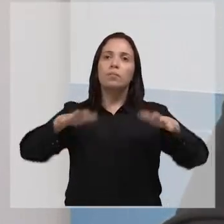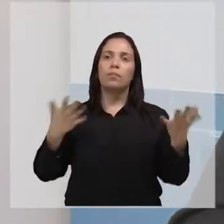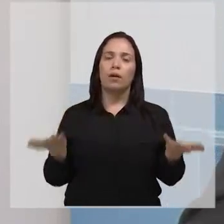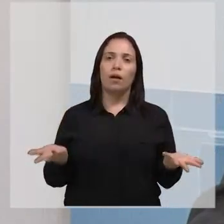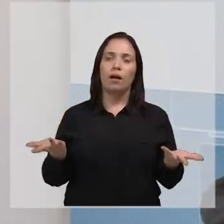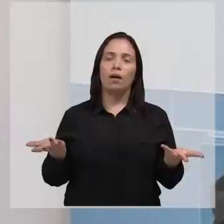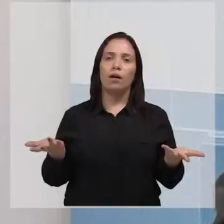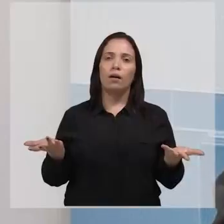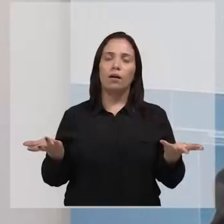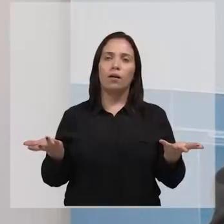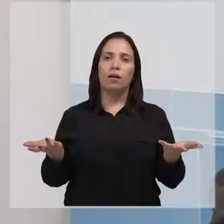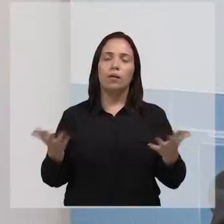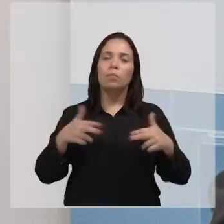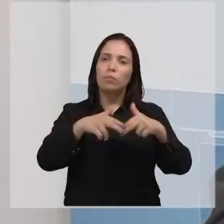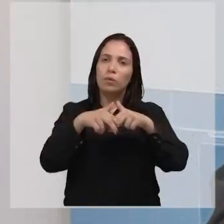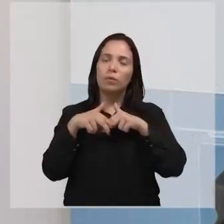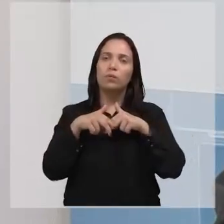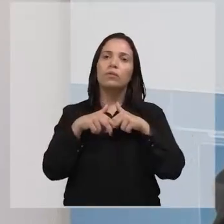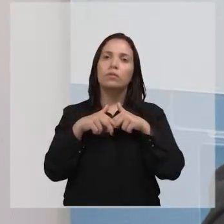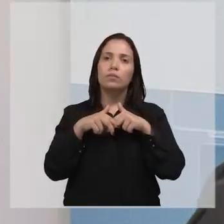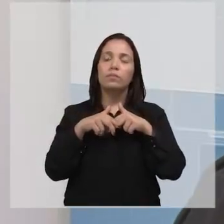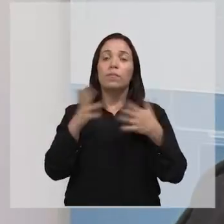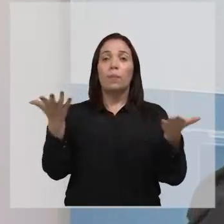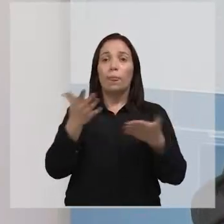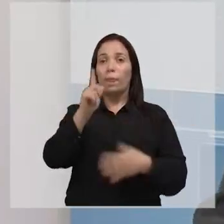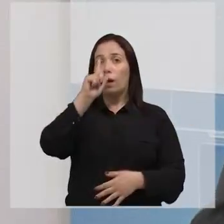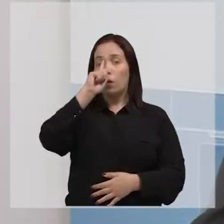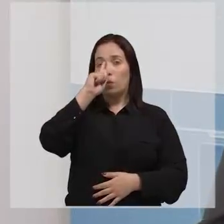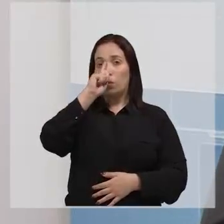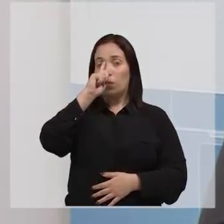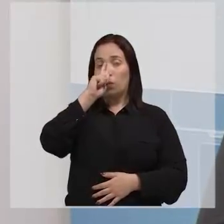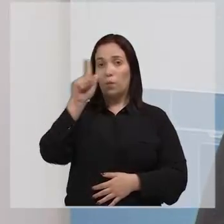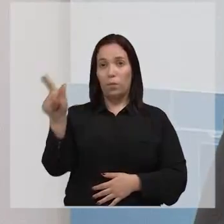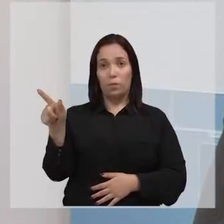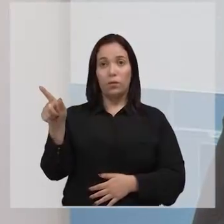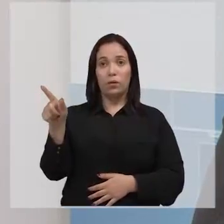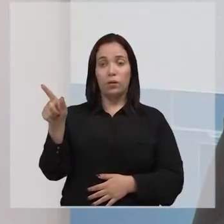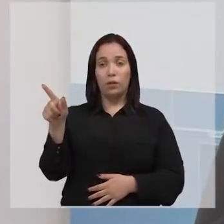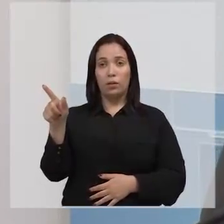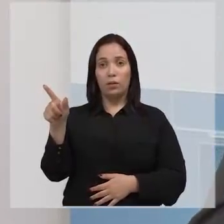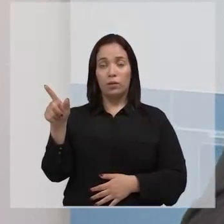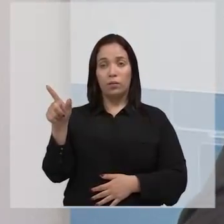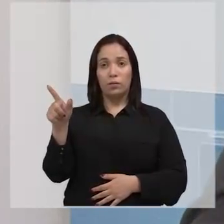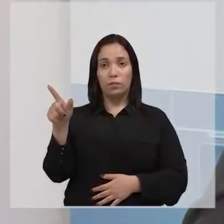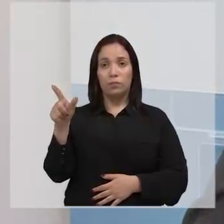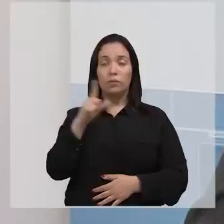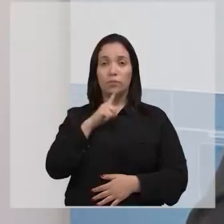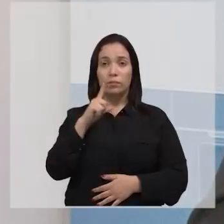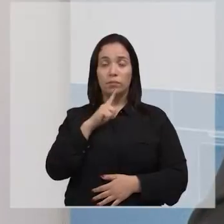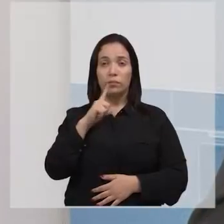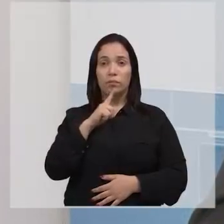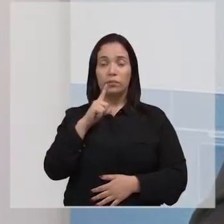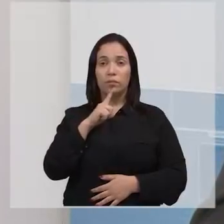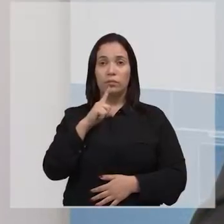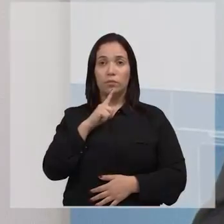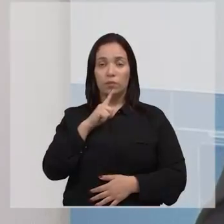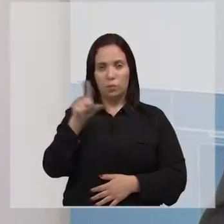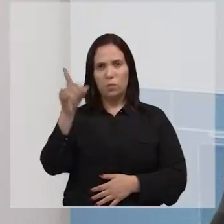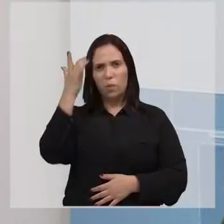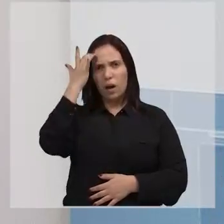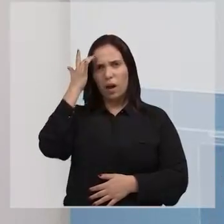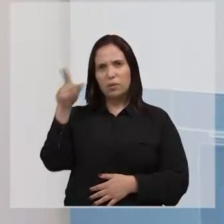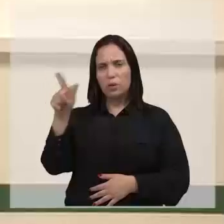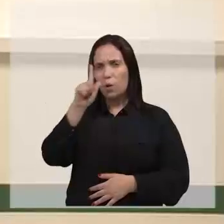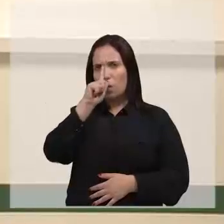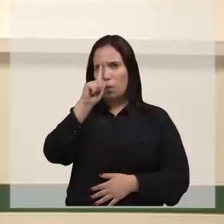Aí ela puxou a figura do Huck. O Huck está fora de cota do baralho? Perguntar a quem analisa. Tu acha,